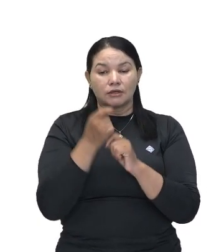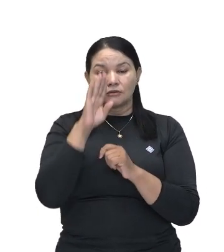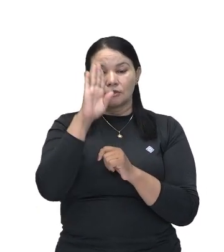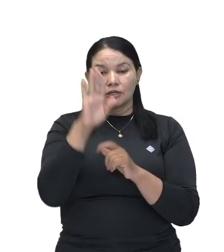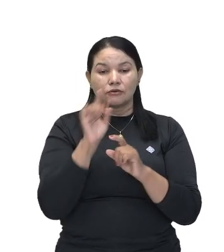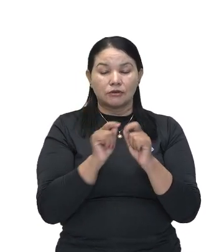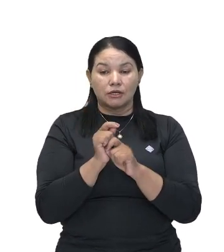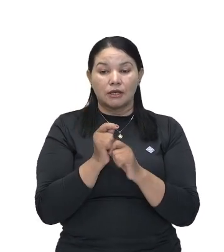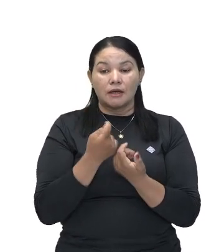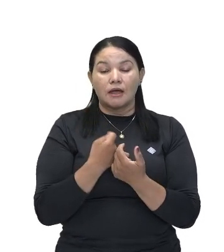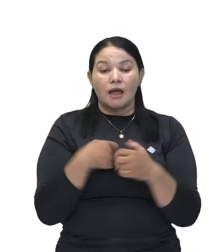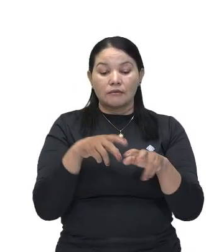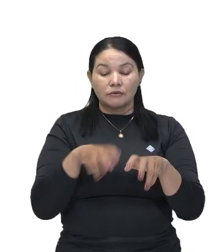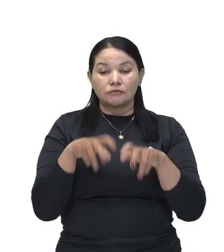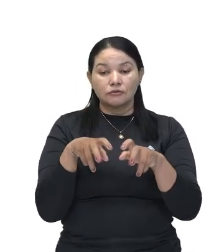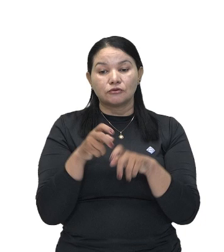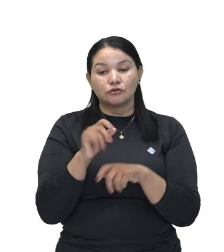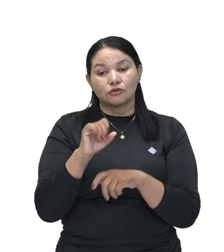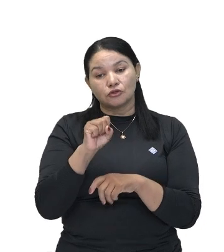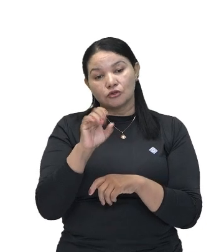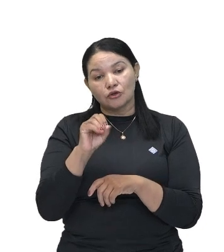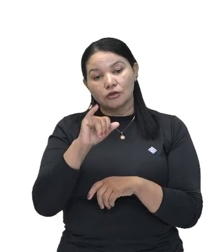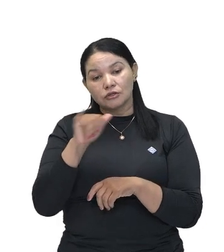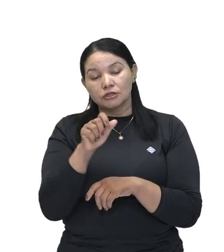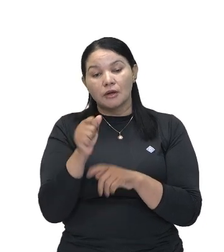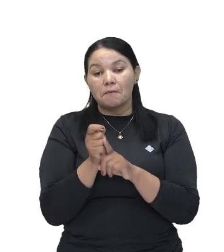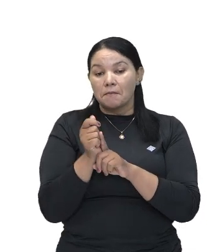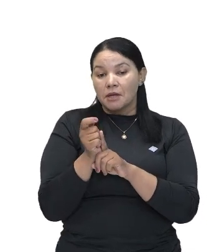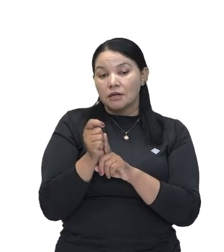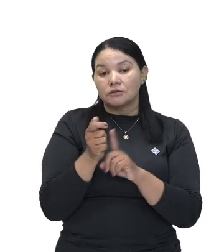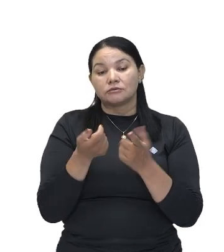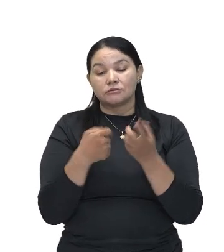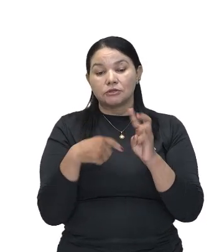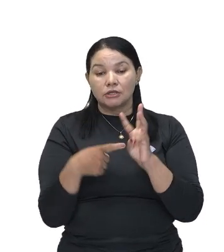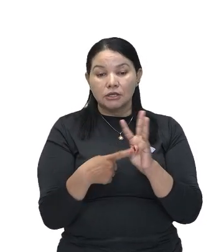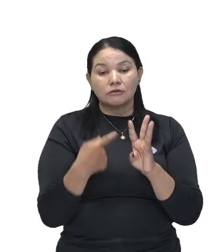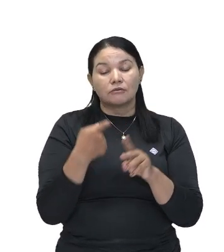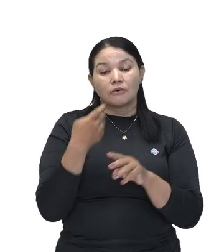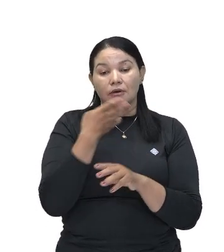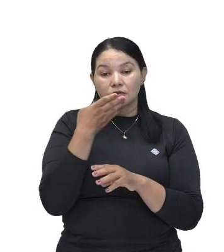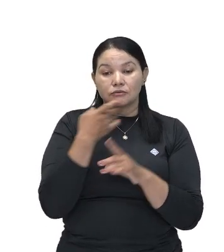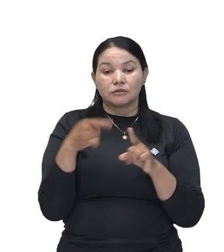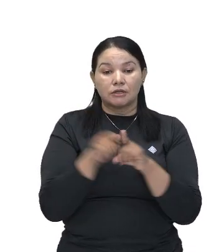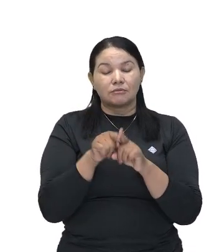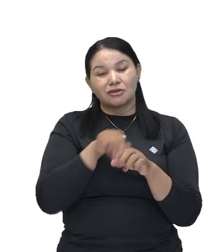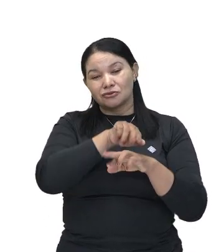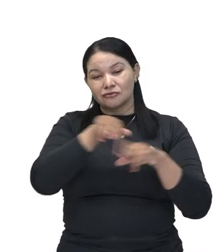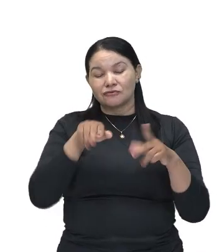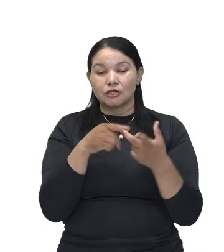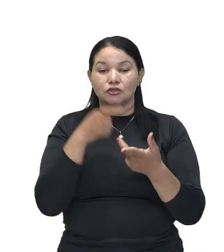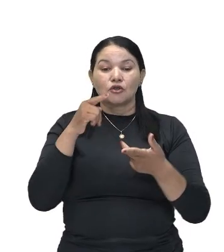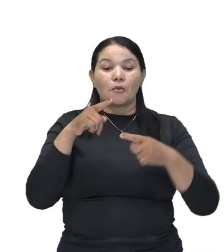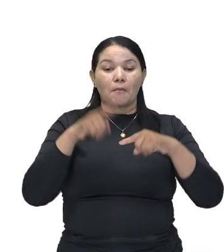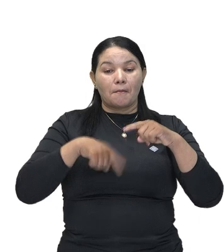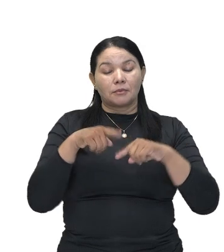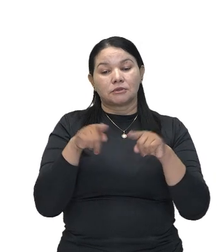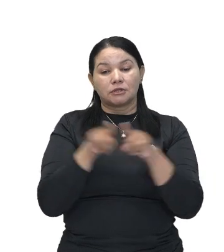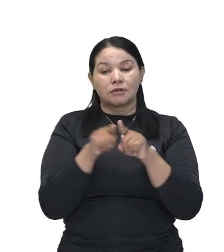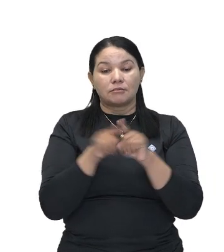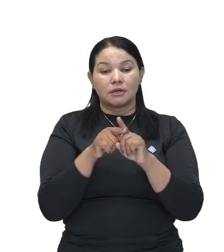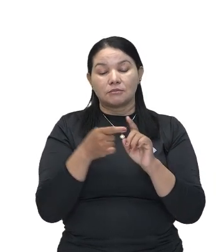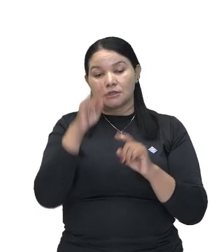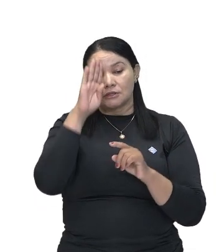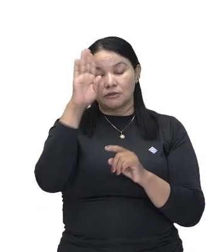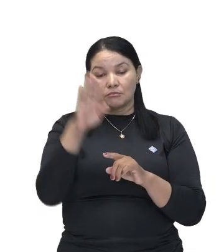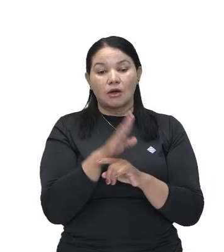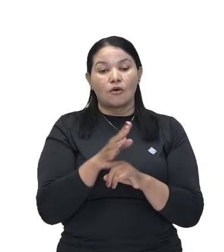de soja, milho, trigo, cana-de-açúcar e outros produtos agrícolas e também como destaque a produção da